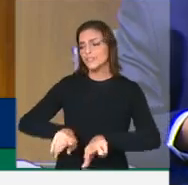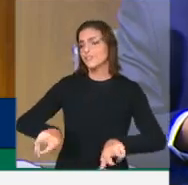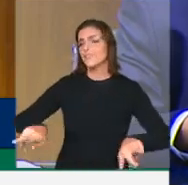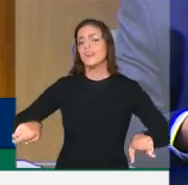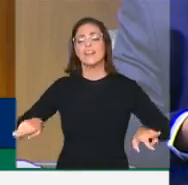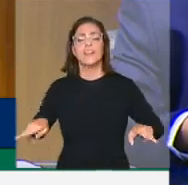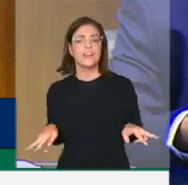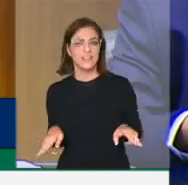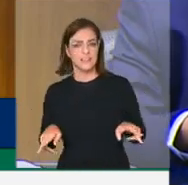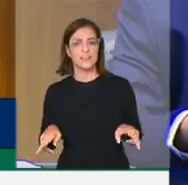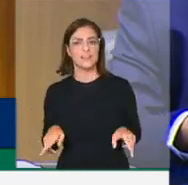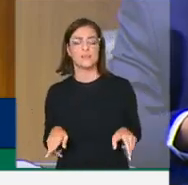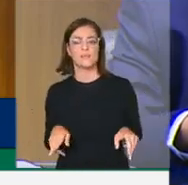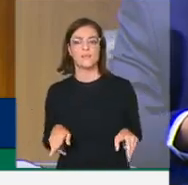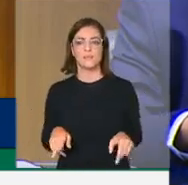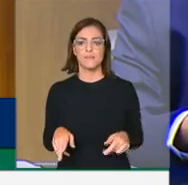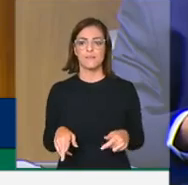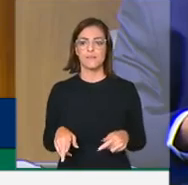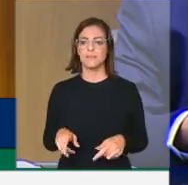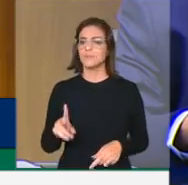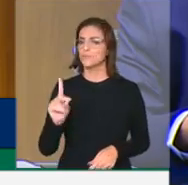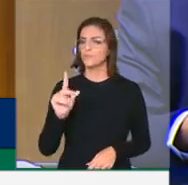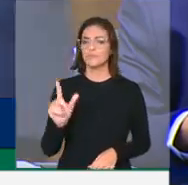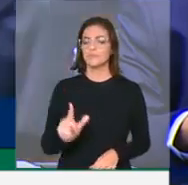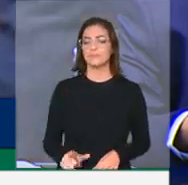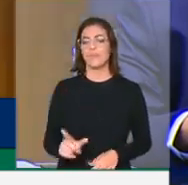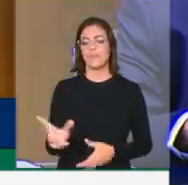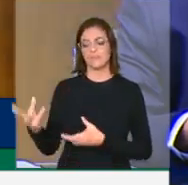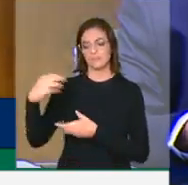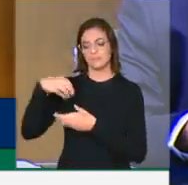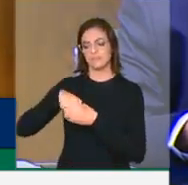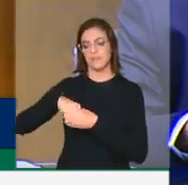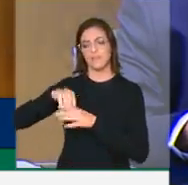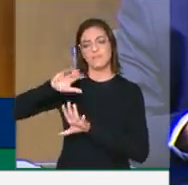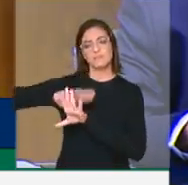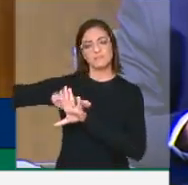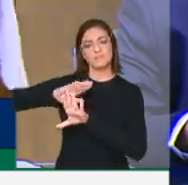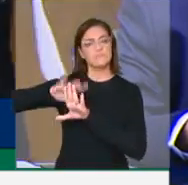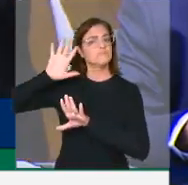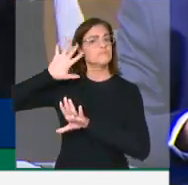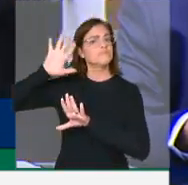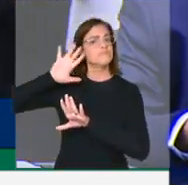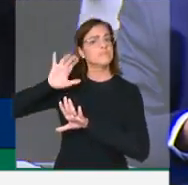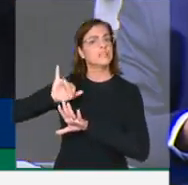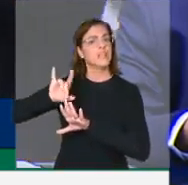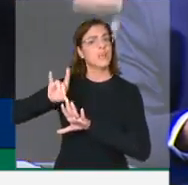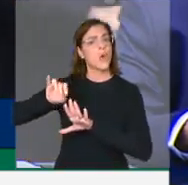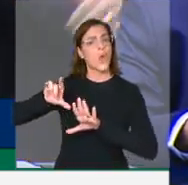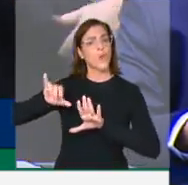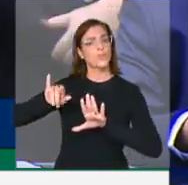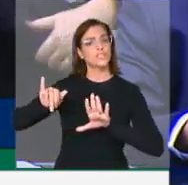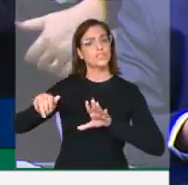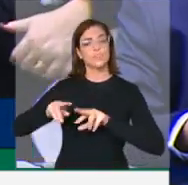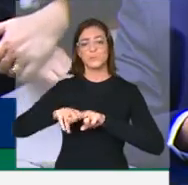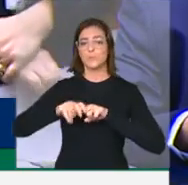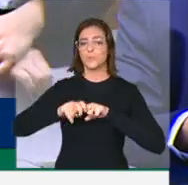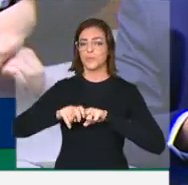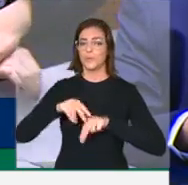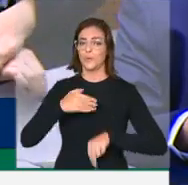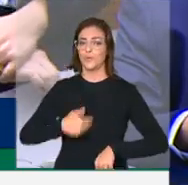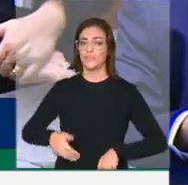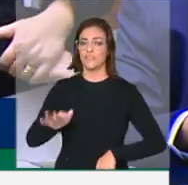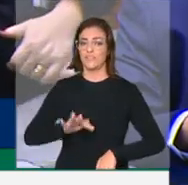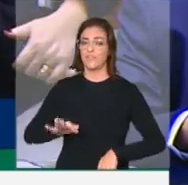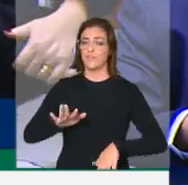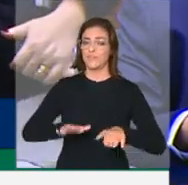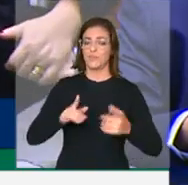sem possível adequação a um formato ideológico, tornou-se, talvez, a maior inimiga do atual governo federal, que se